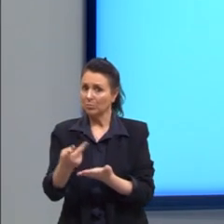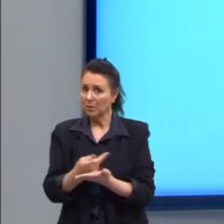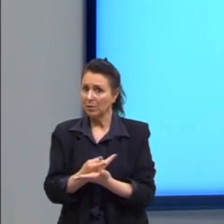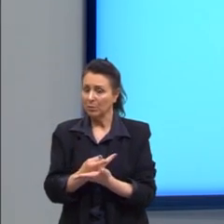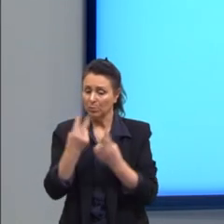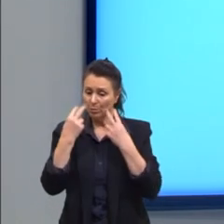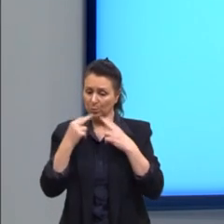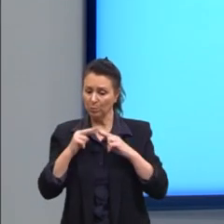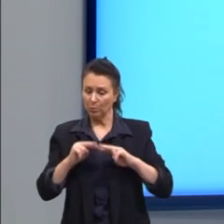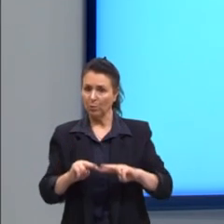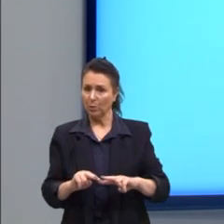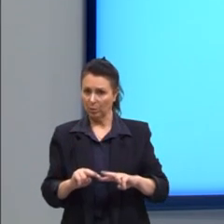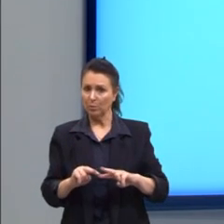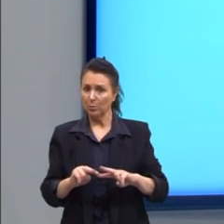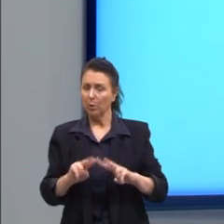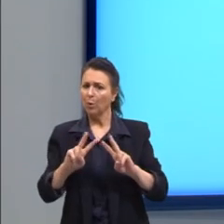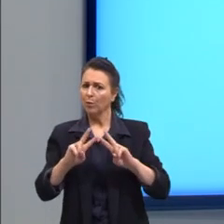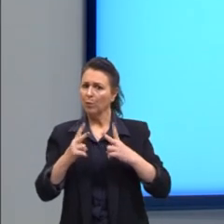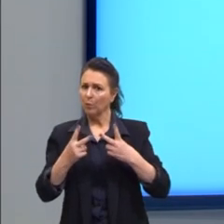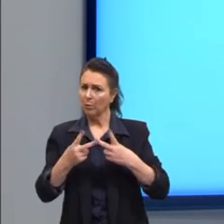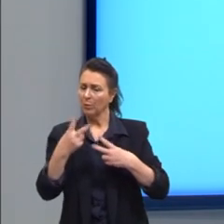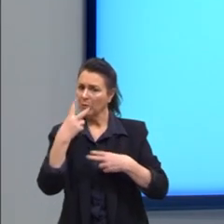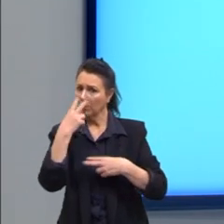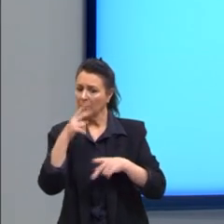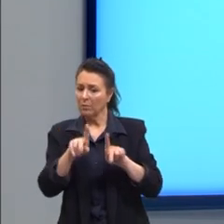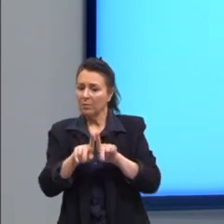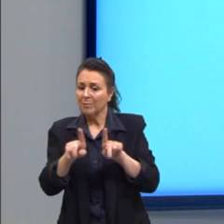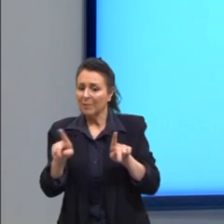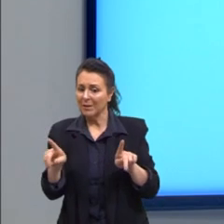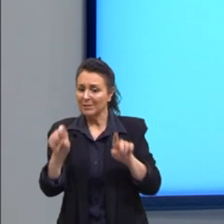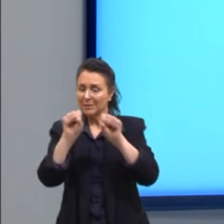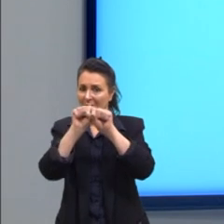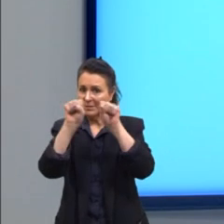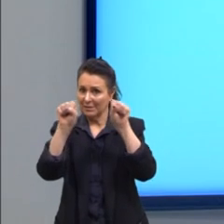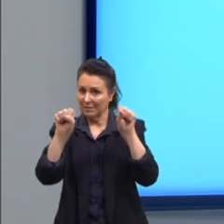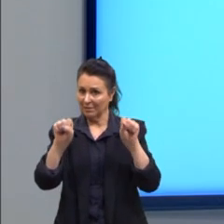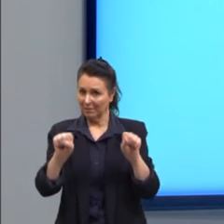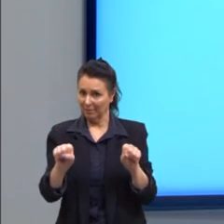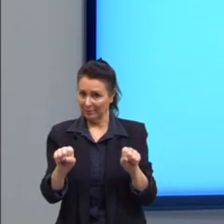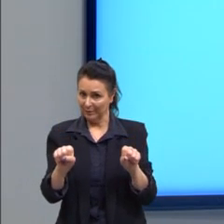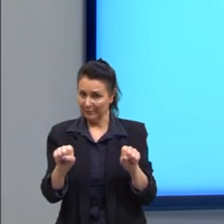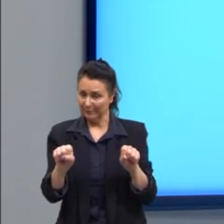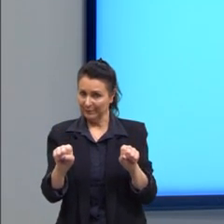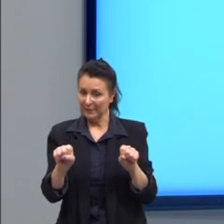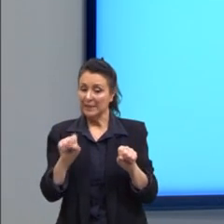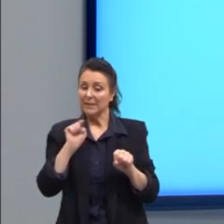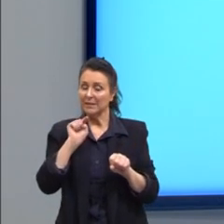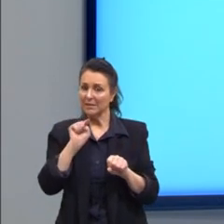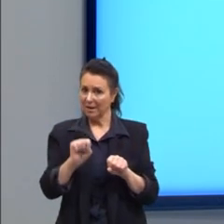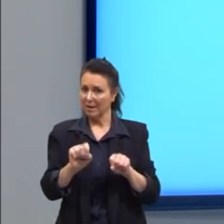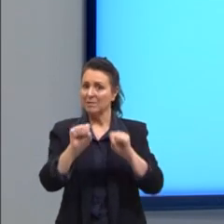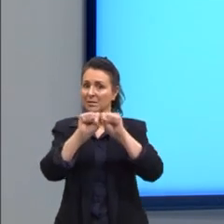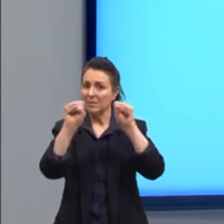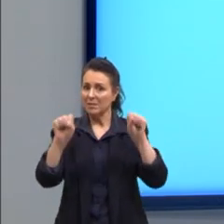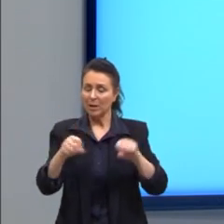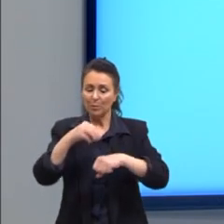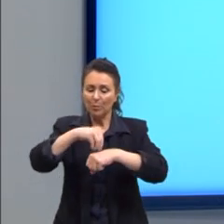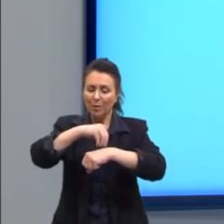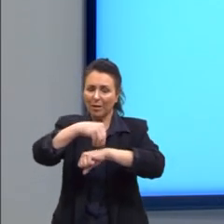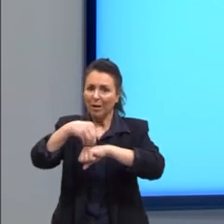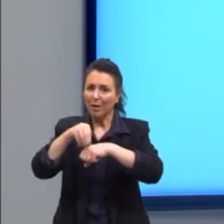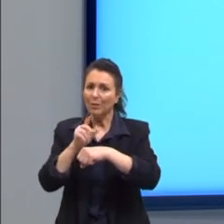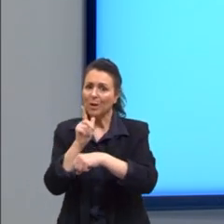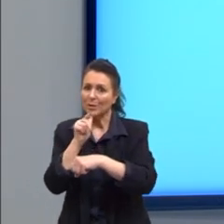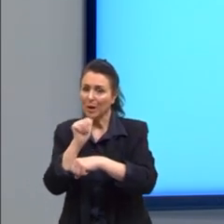vendo que está o mesmo volume mas esse é um sistema nesse sistema né existem moléculas de água